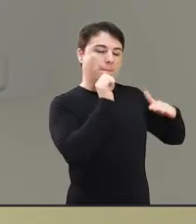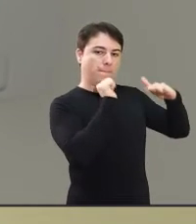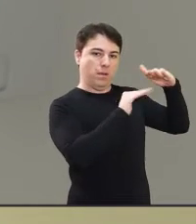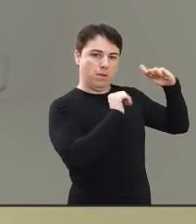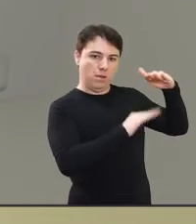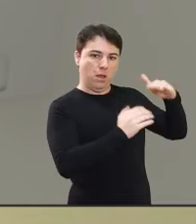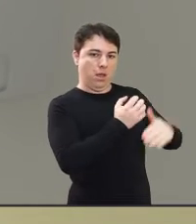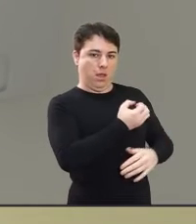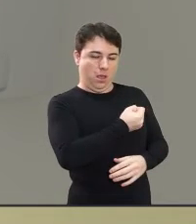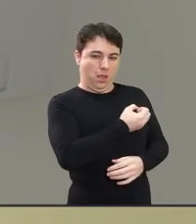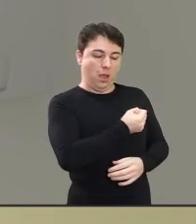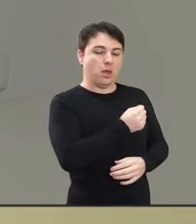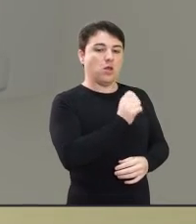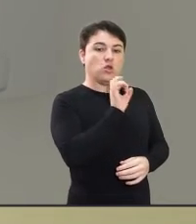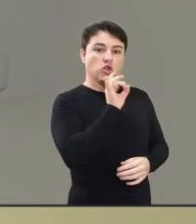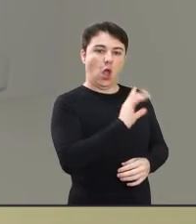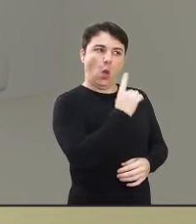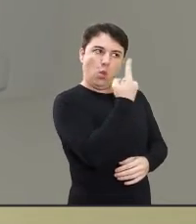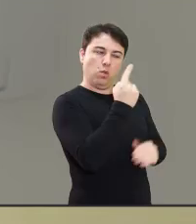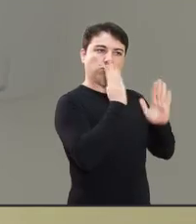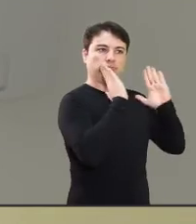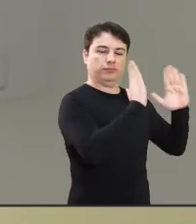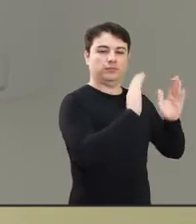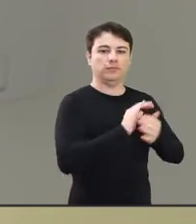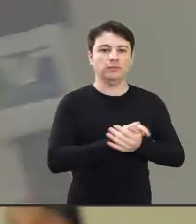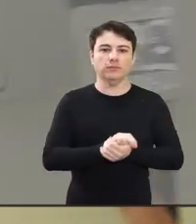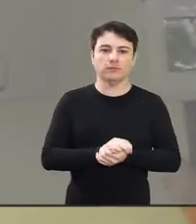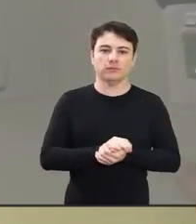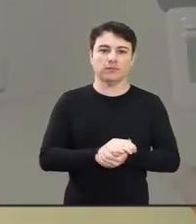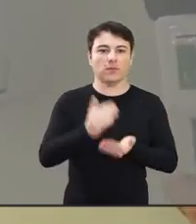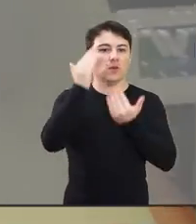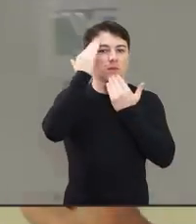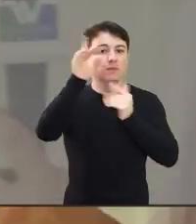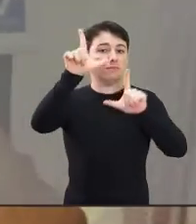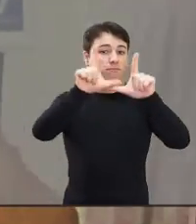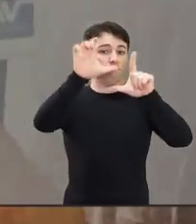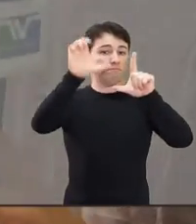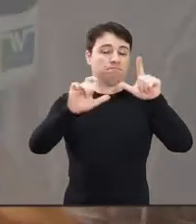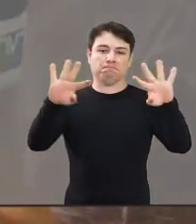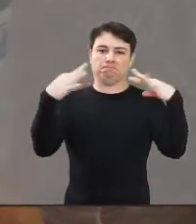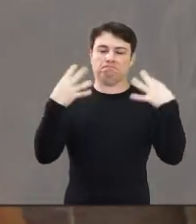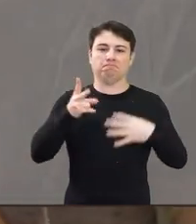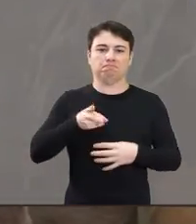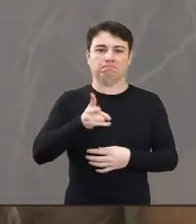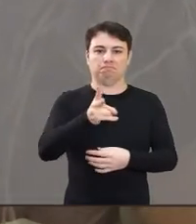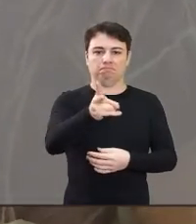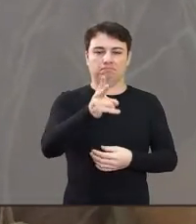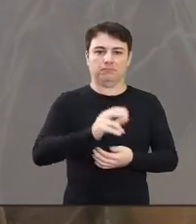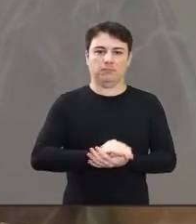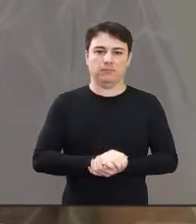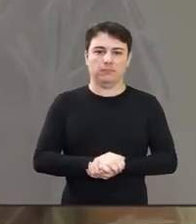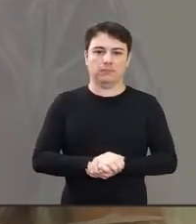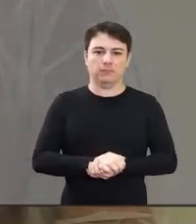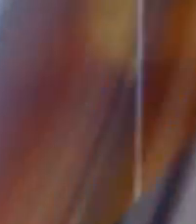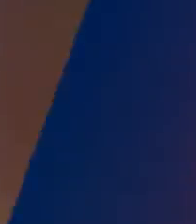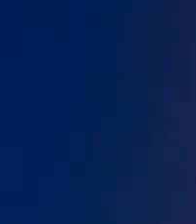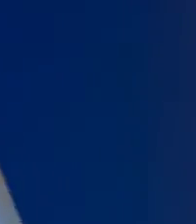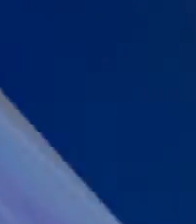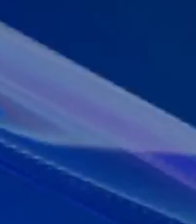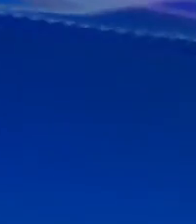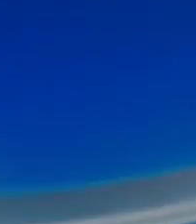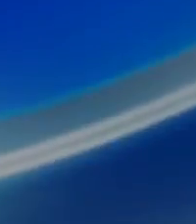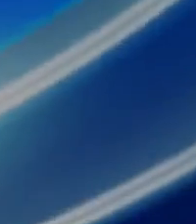três, estivessem lotados e hoje a gente tem apenas um. Obrigado, Natália. Continue ligado na TV Câmara.